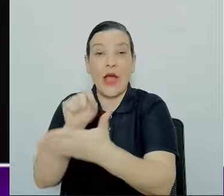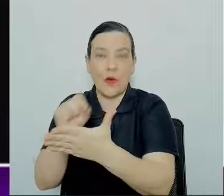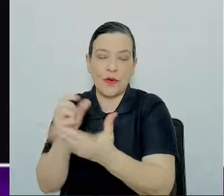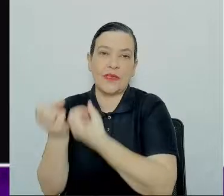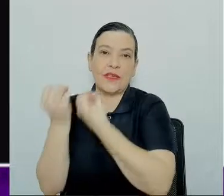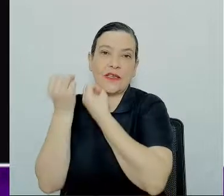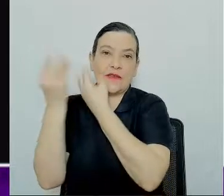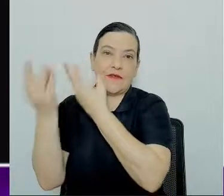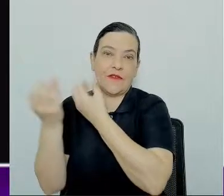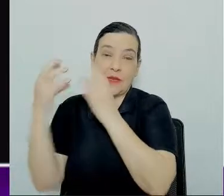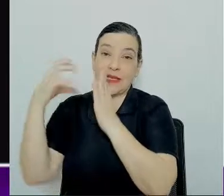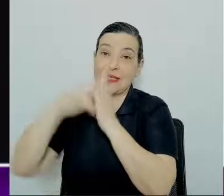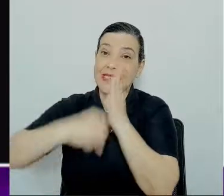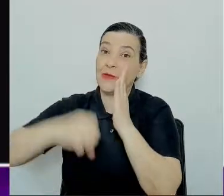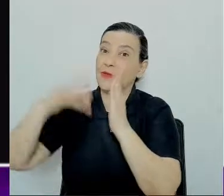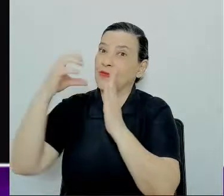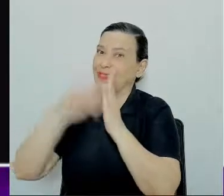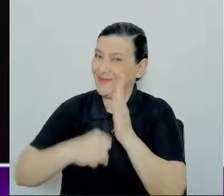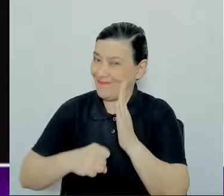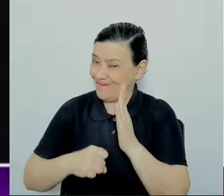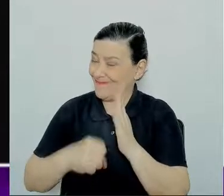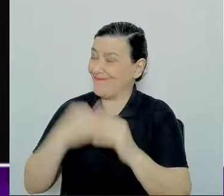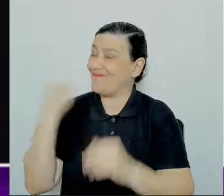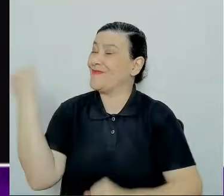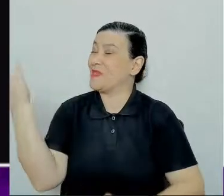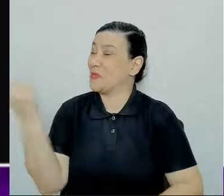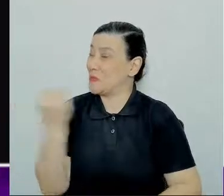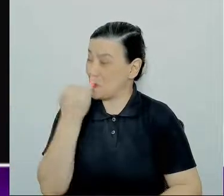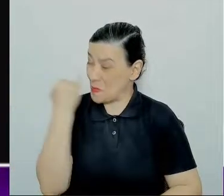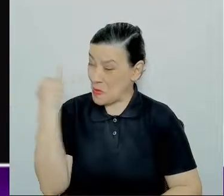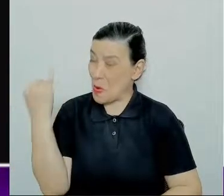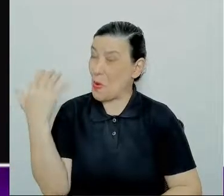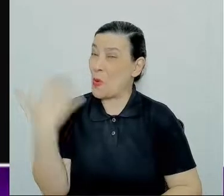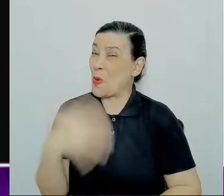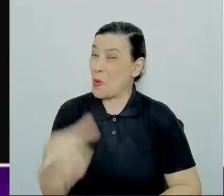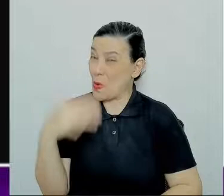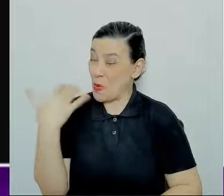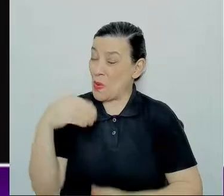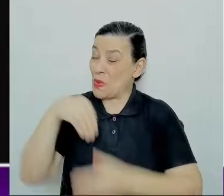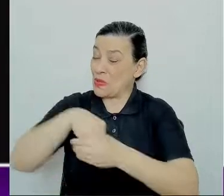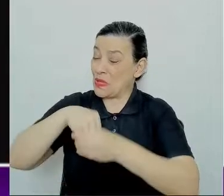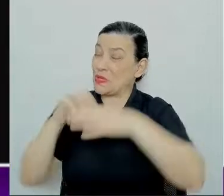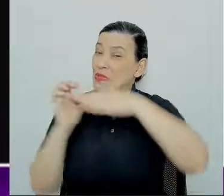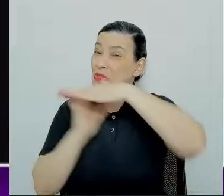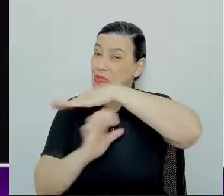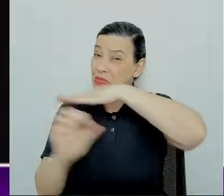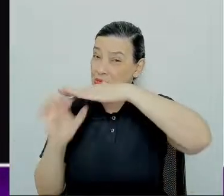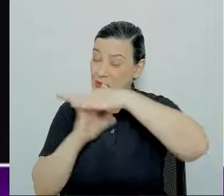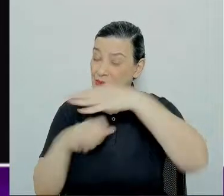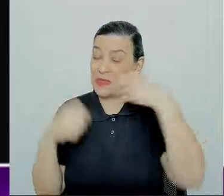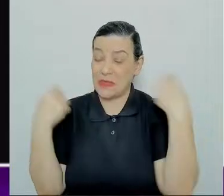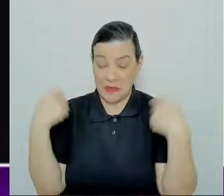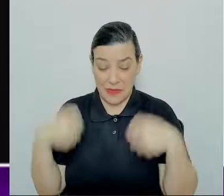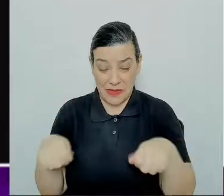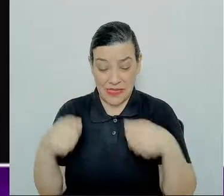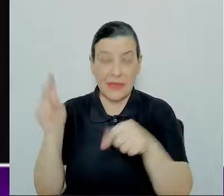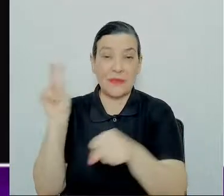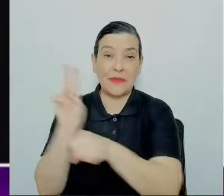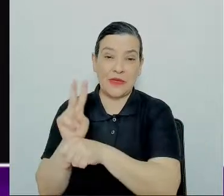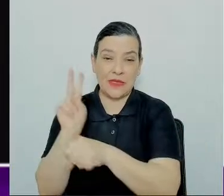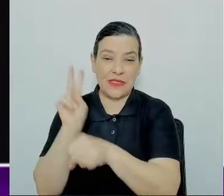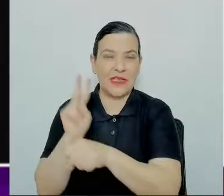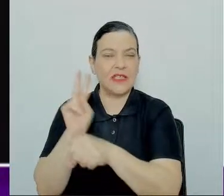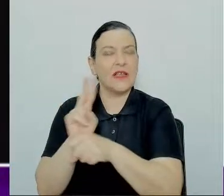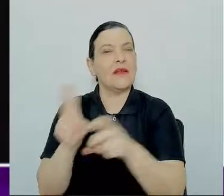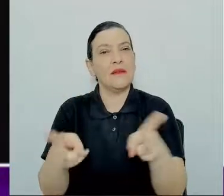são o novo petróleo, é ali que está a fonte da nossa empresa e são eles que nós devemos proteger. Perceba